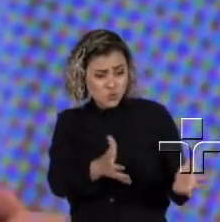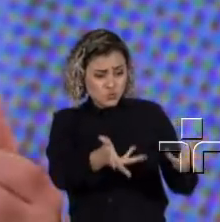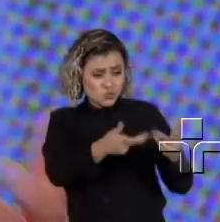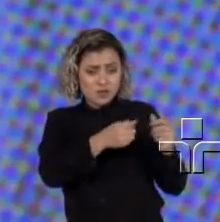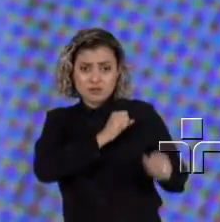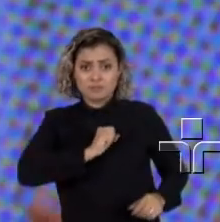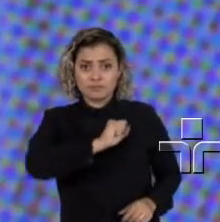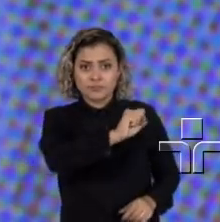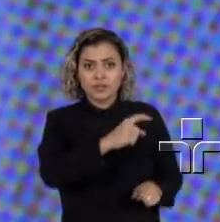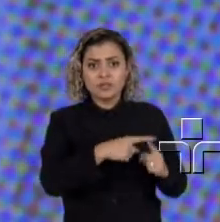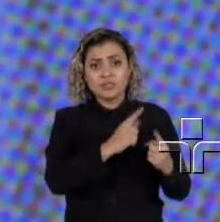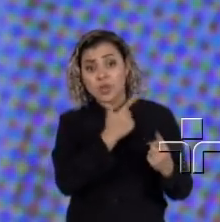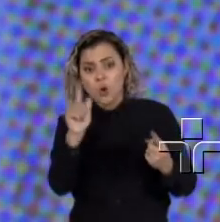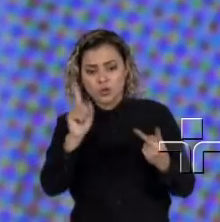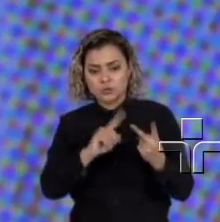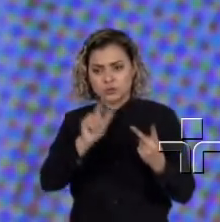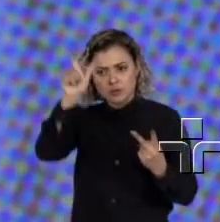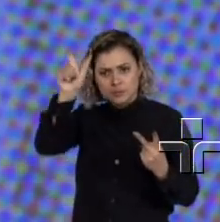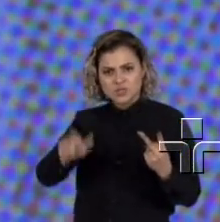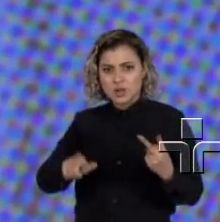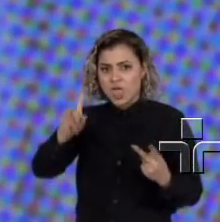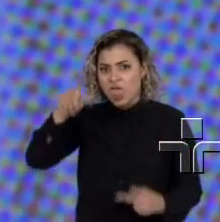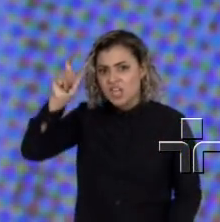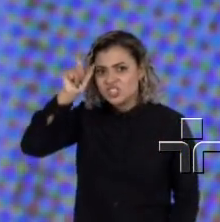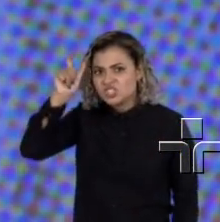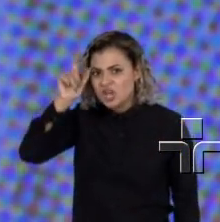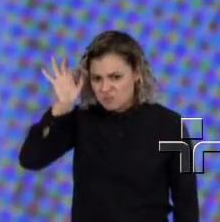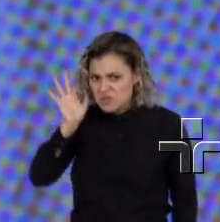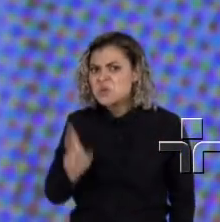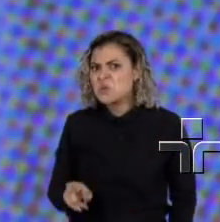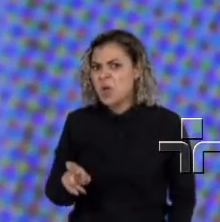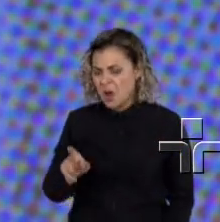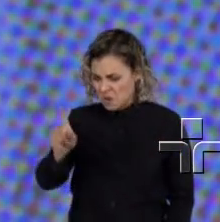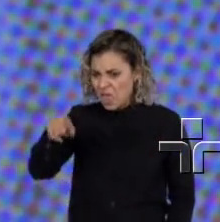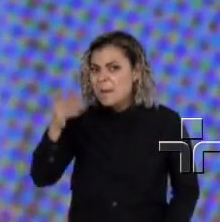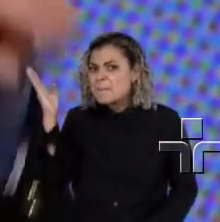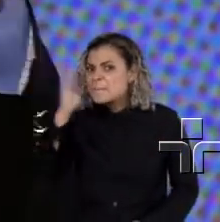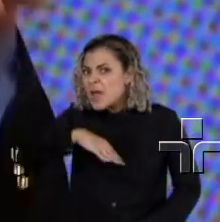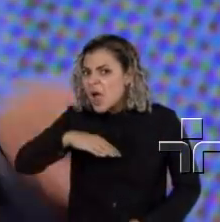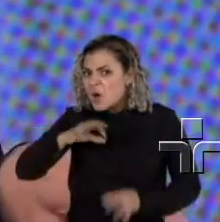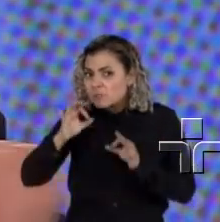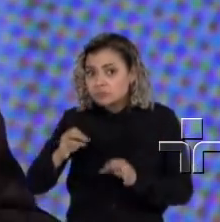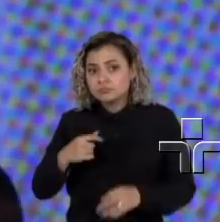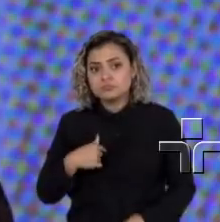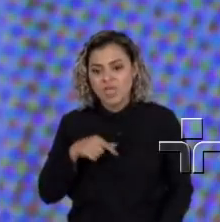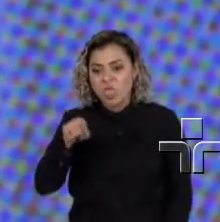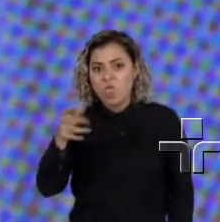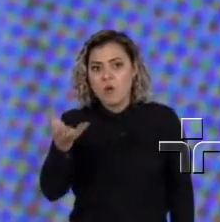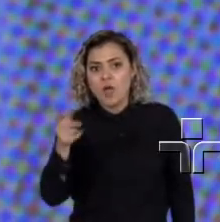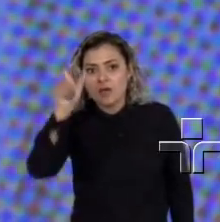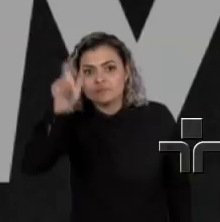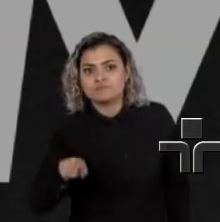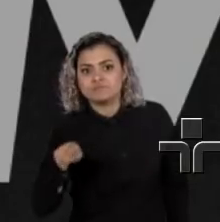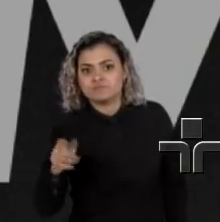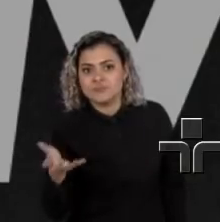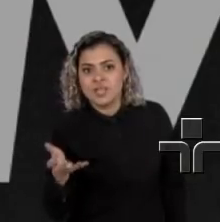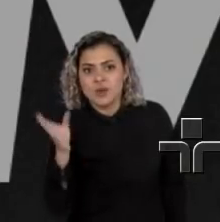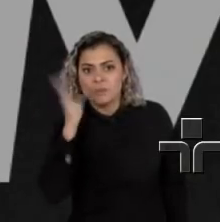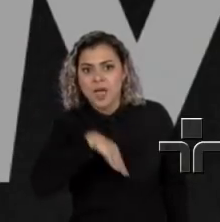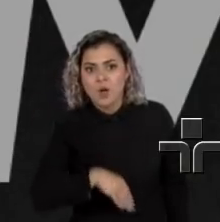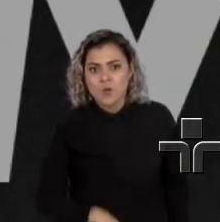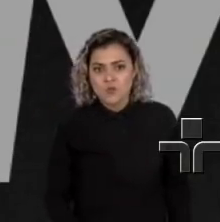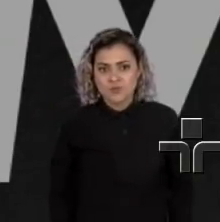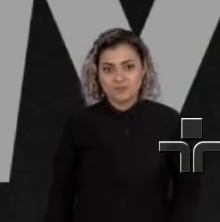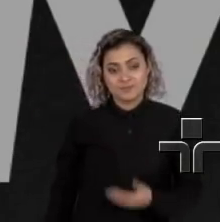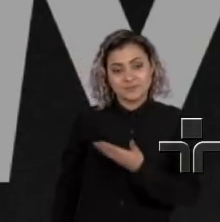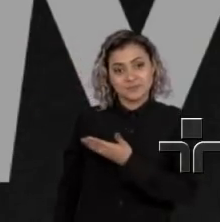que é o demônio, é o cão. Eu falei, pois é esse que eu quero fazer, que é